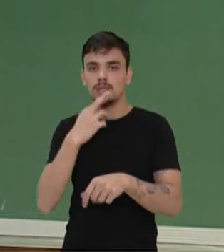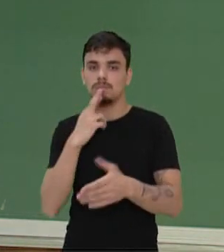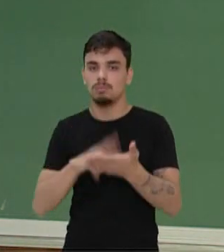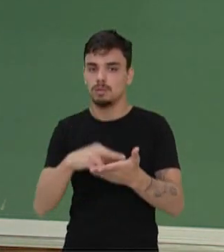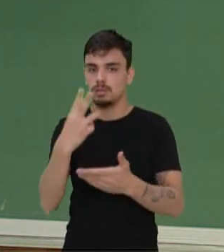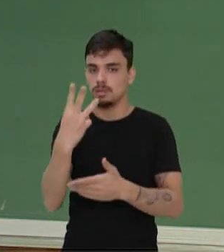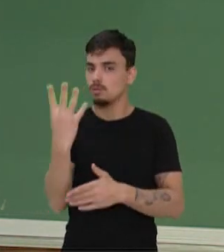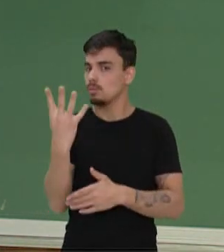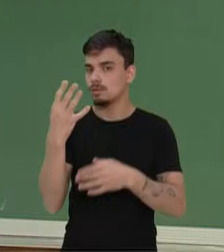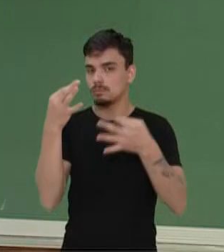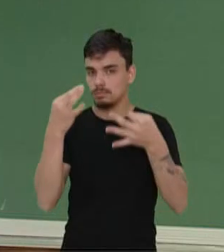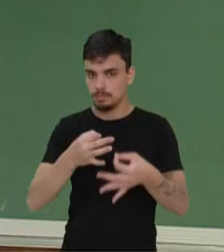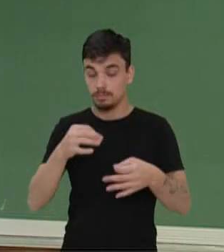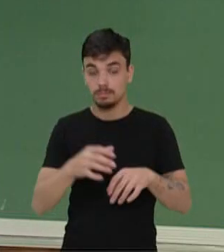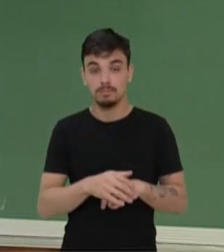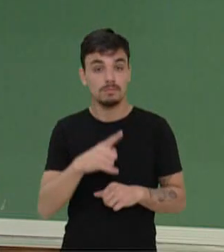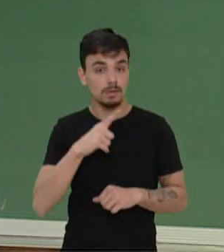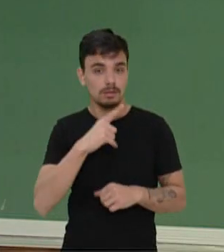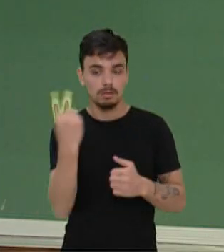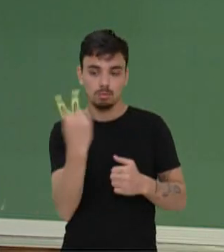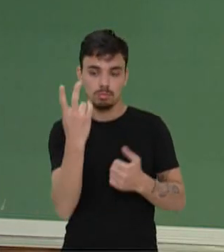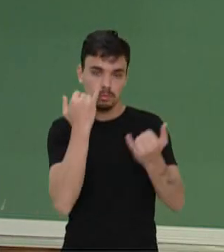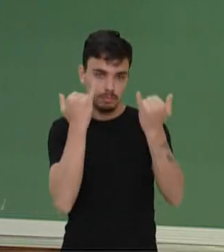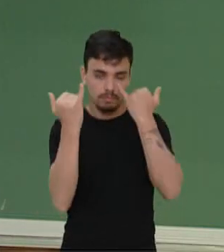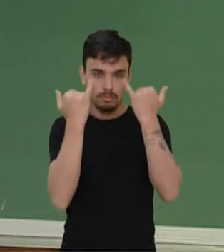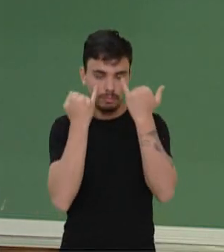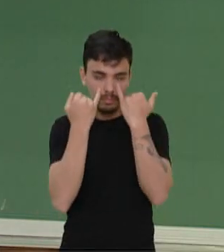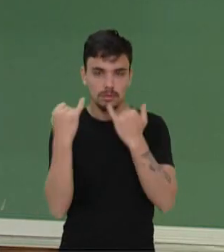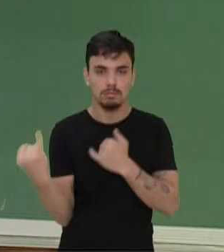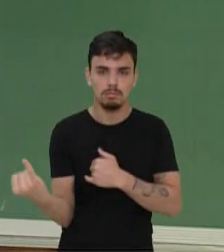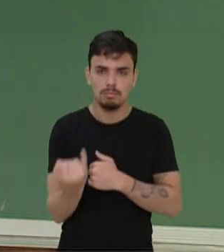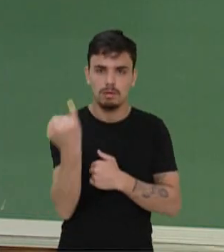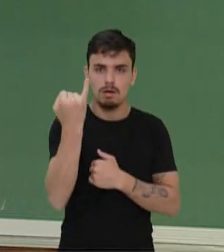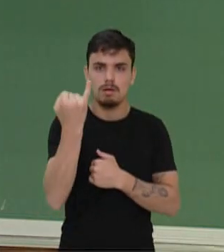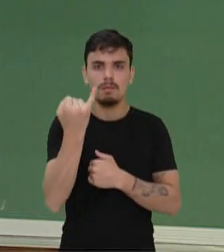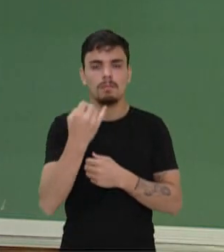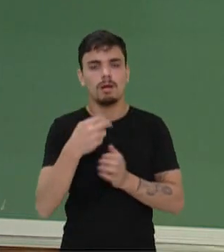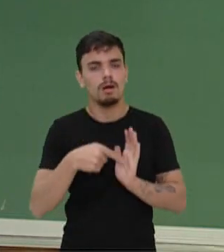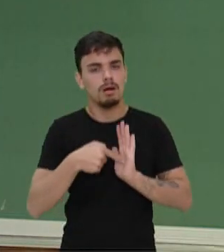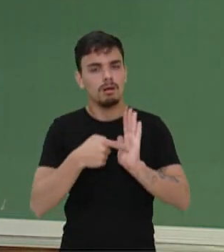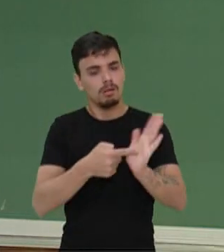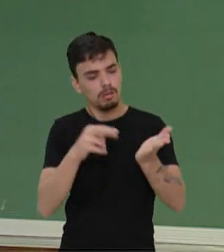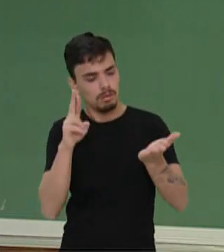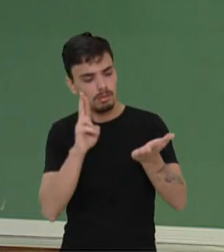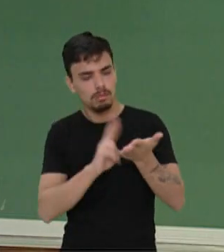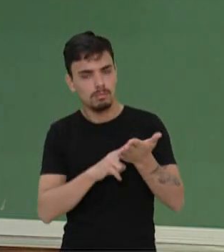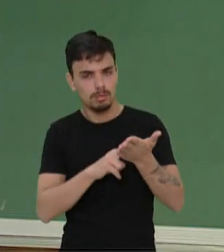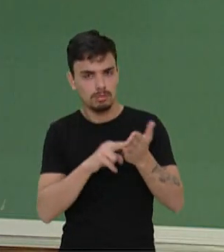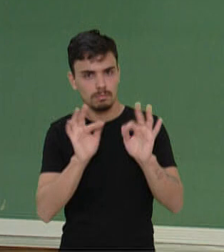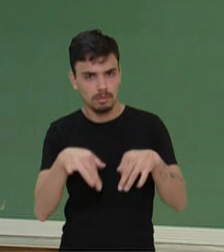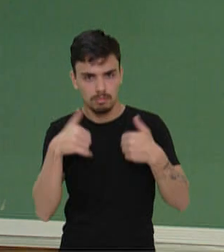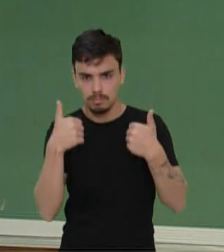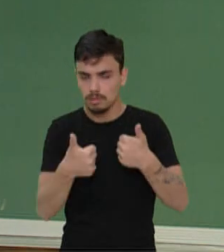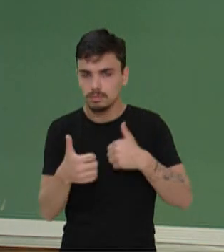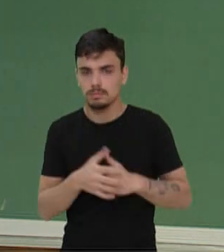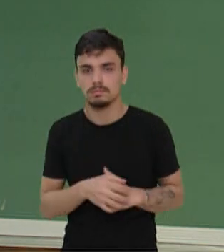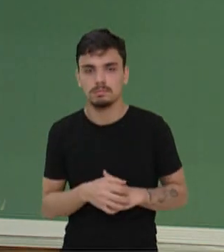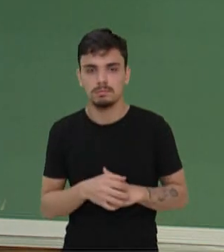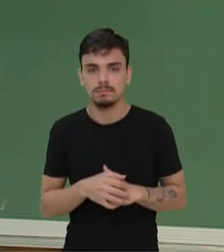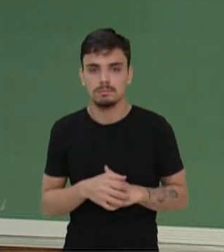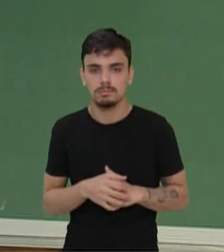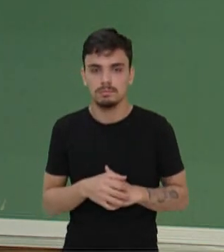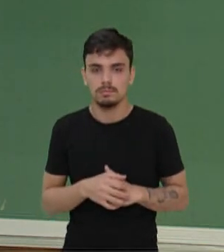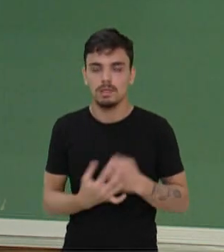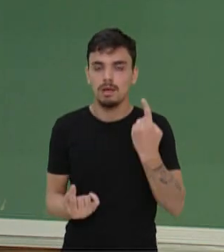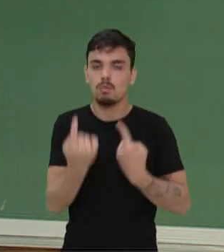34. Ok? Então, eu tenho duas informações importantes para levar para a solução. Ok? Quais são